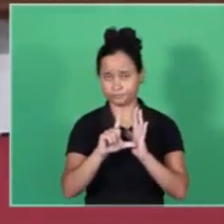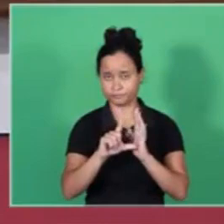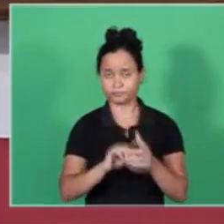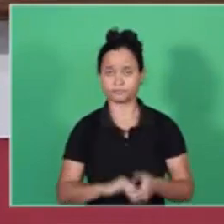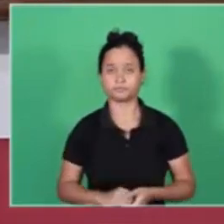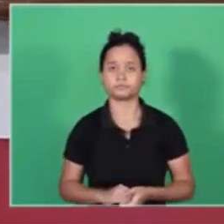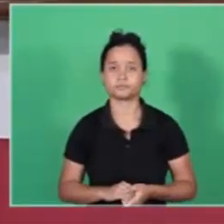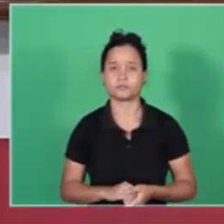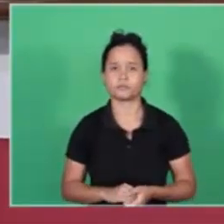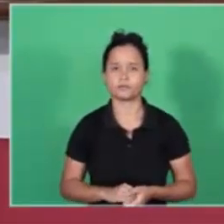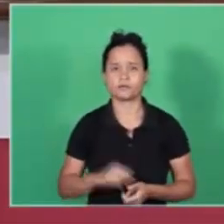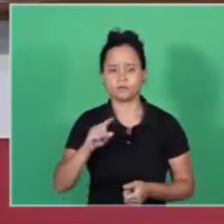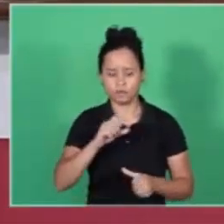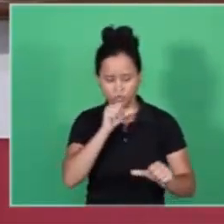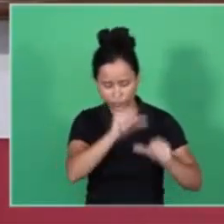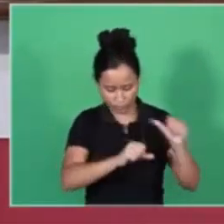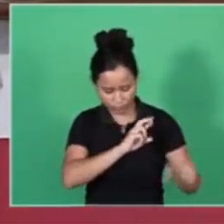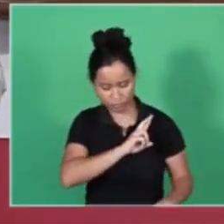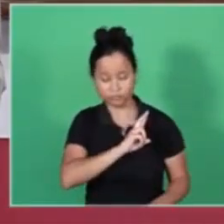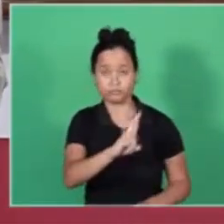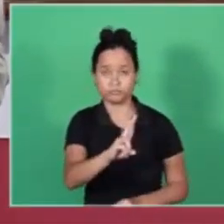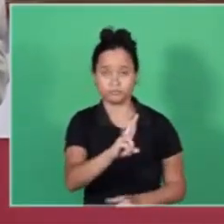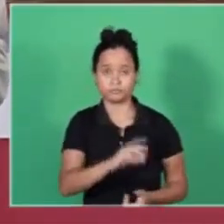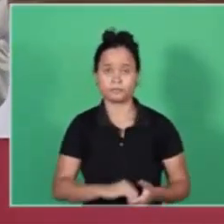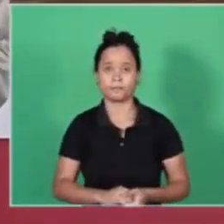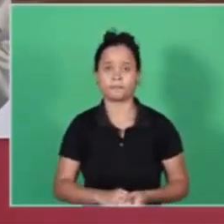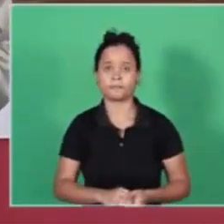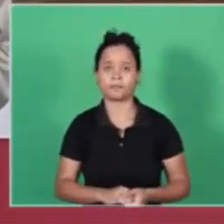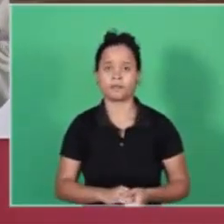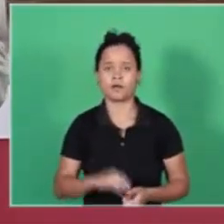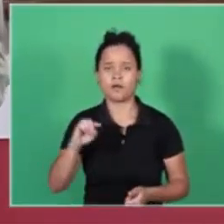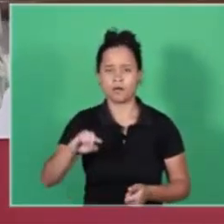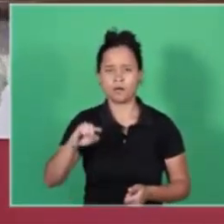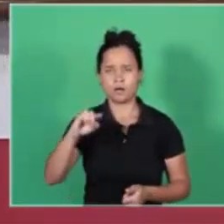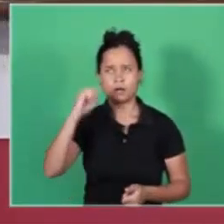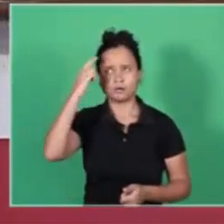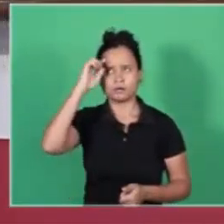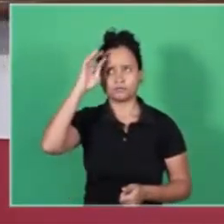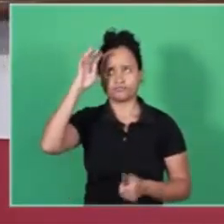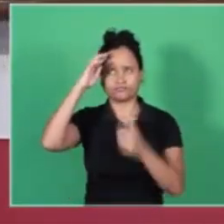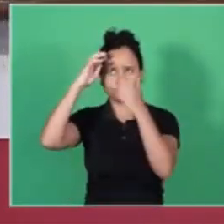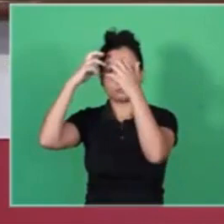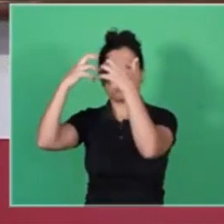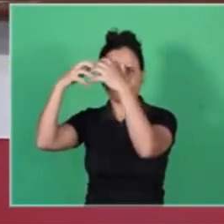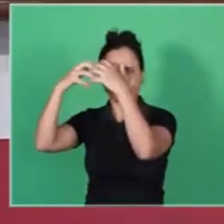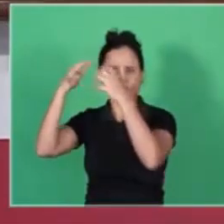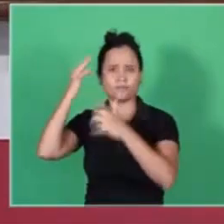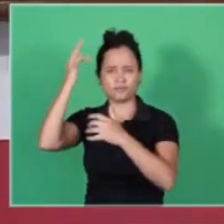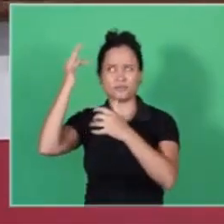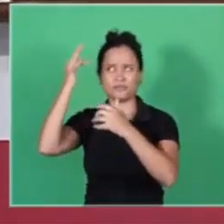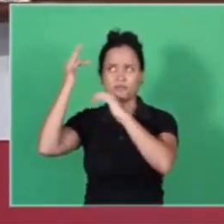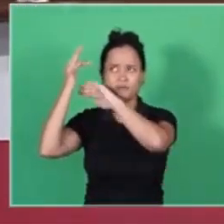quando ele faz a reforma religiosa, ele diz, olha, tirem da cabeça de vocês filosofia. A filosofia é